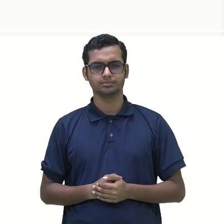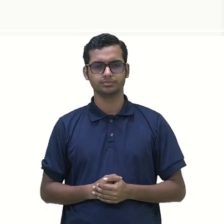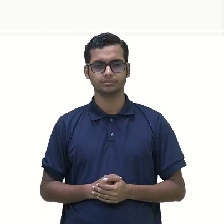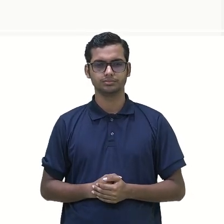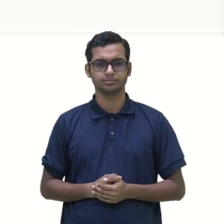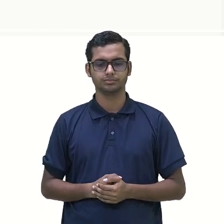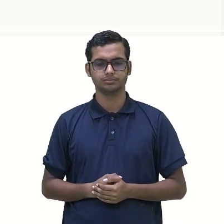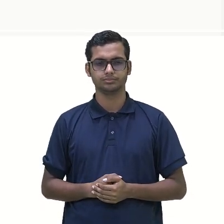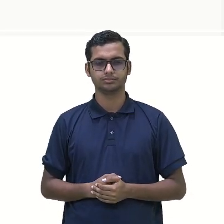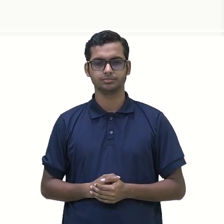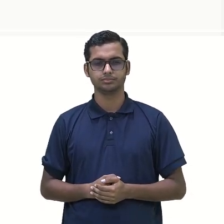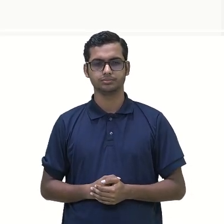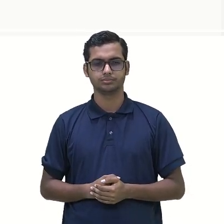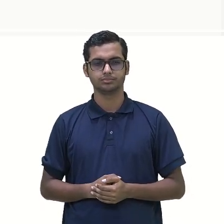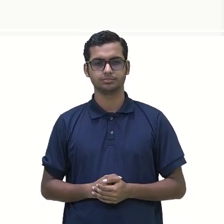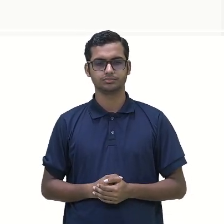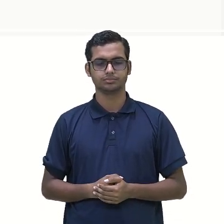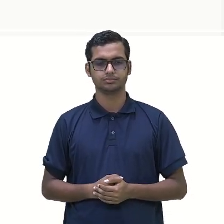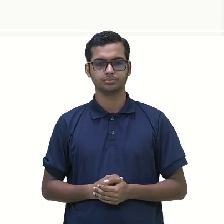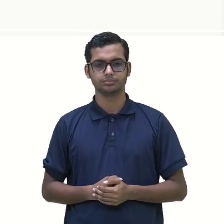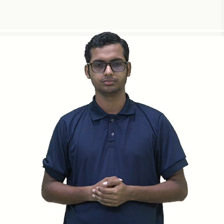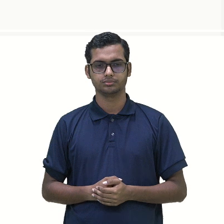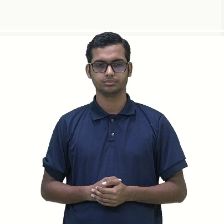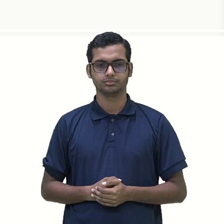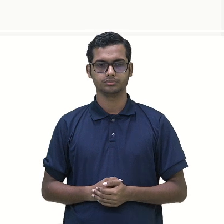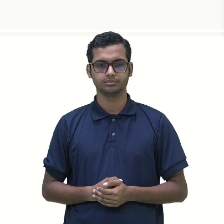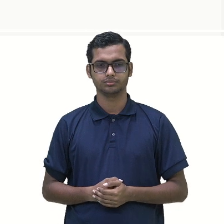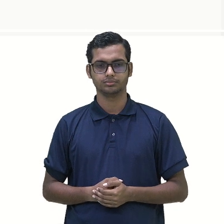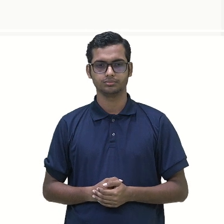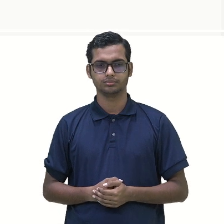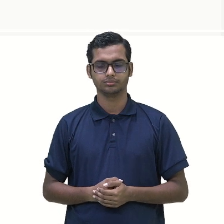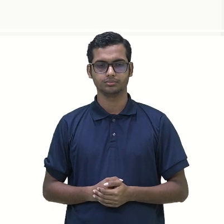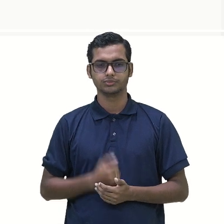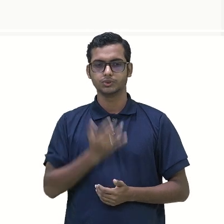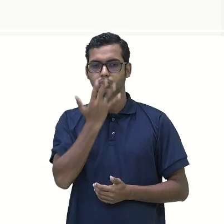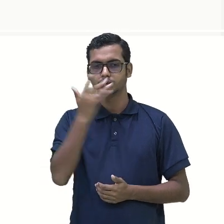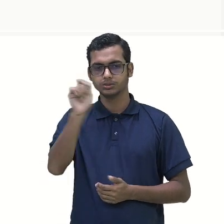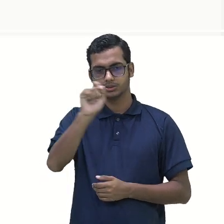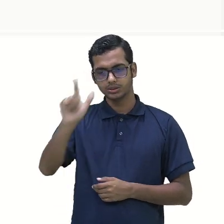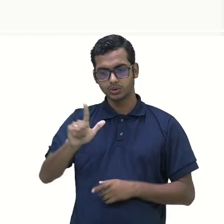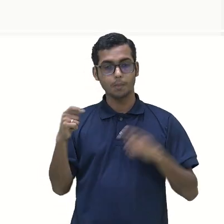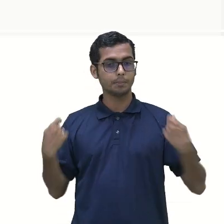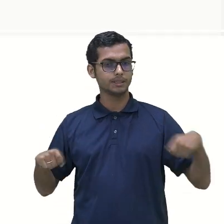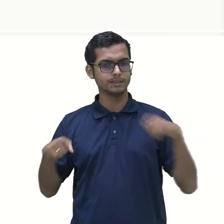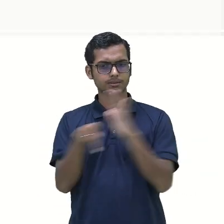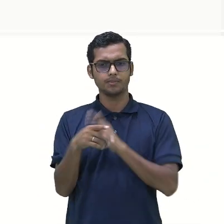para a cor azul, vai ser necessário 6 litros.